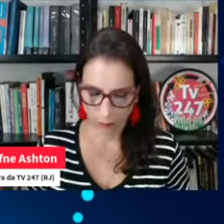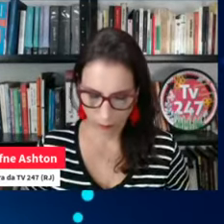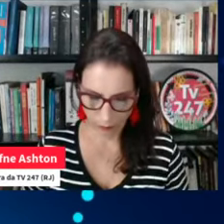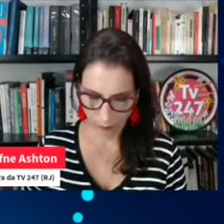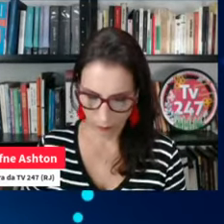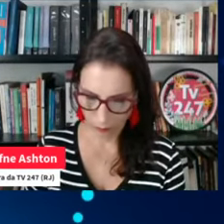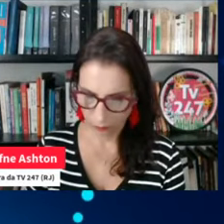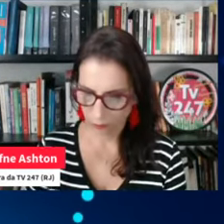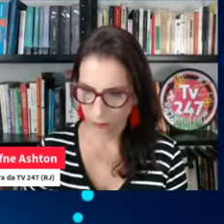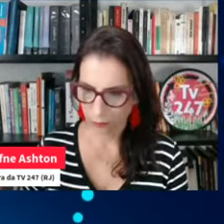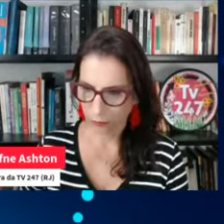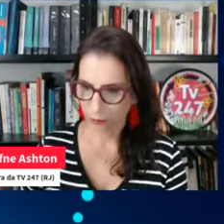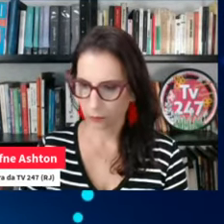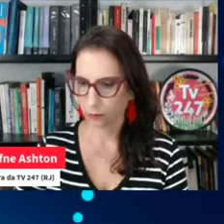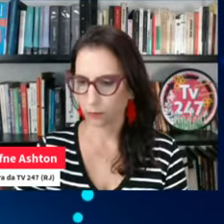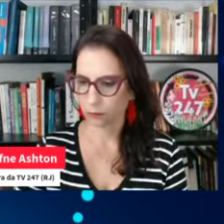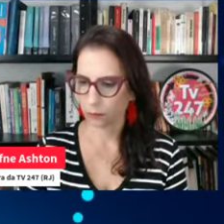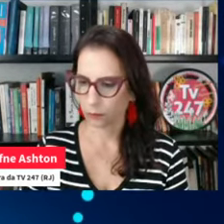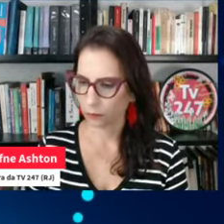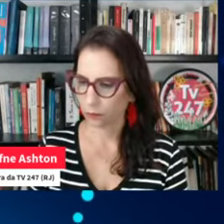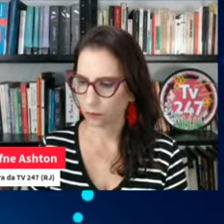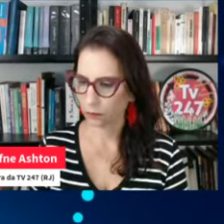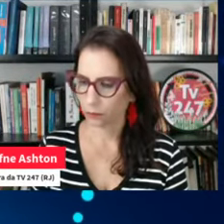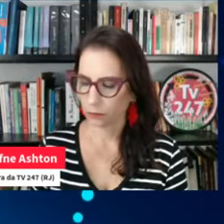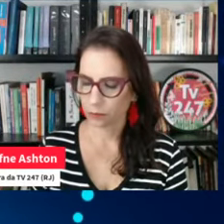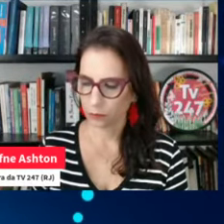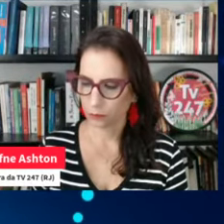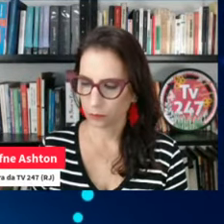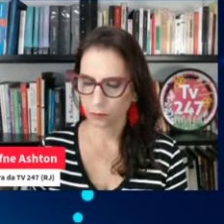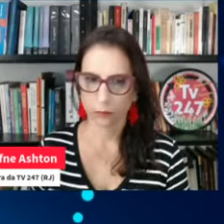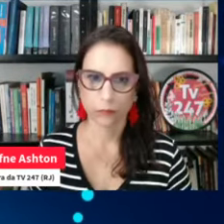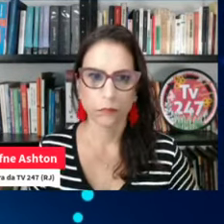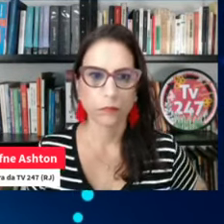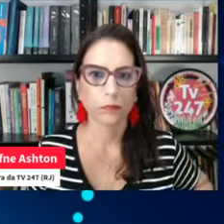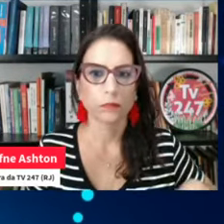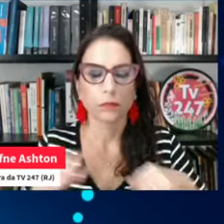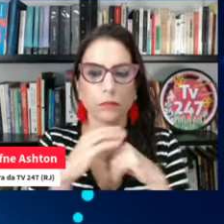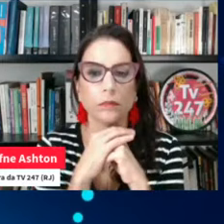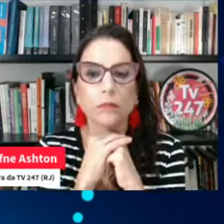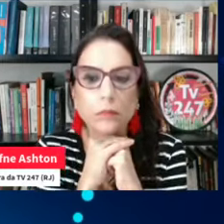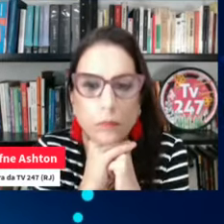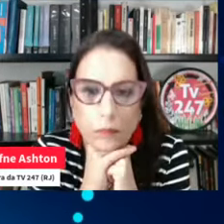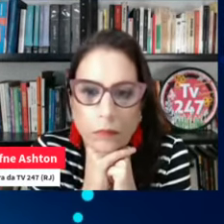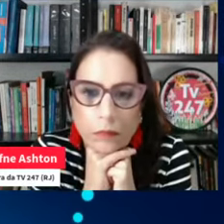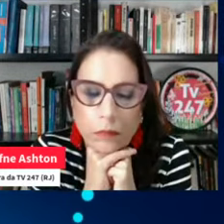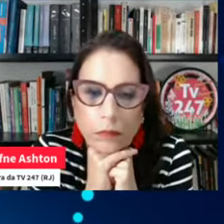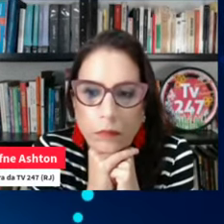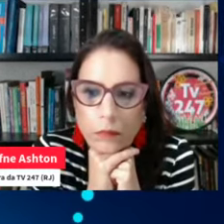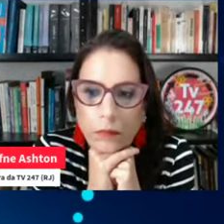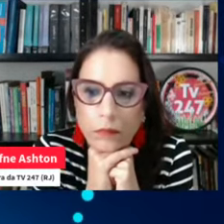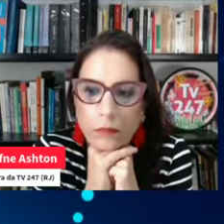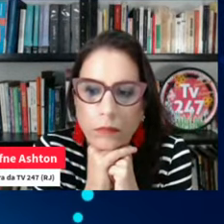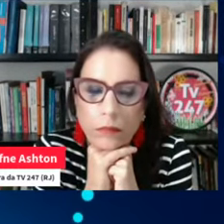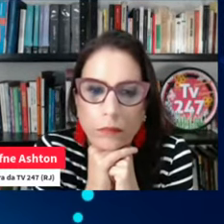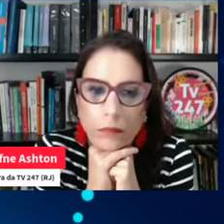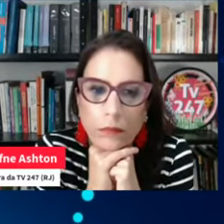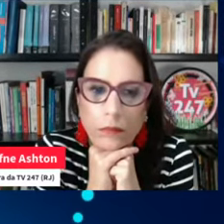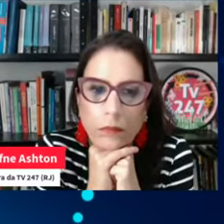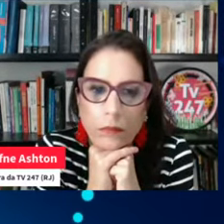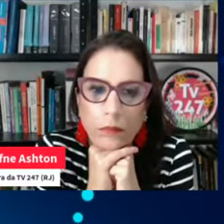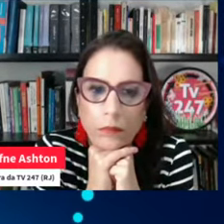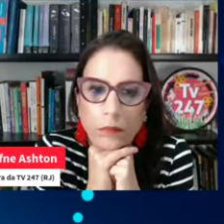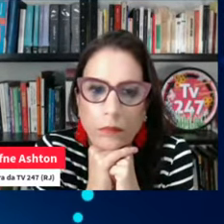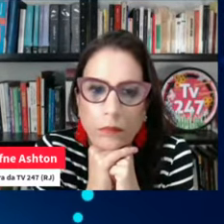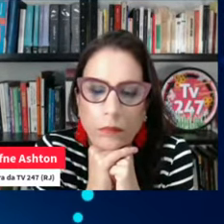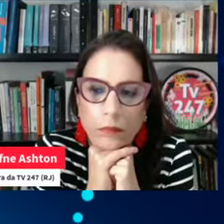para pessoas que ganham até R$8 mil, porque dentro do Minha Casa Minha Vida